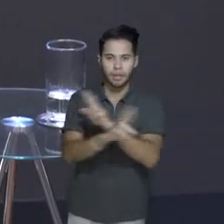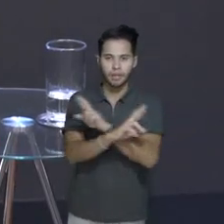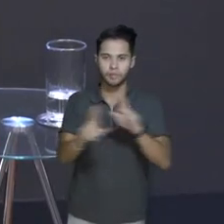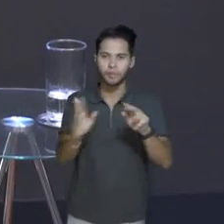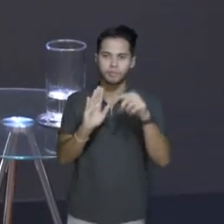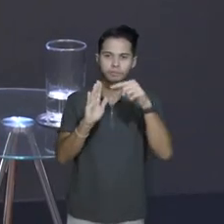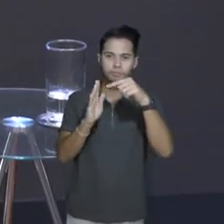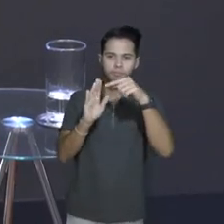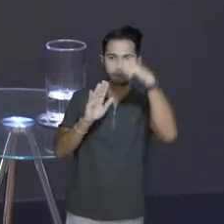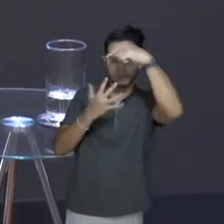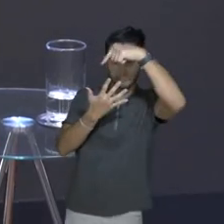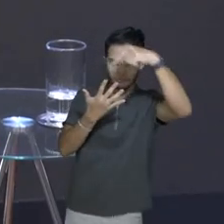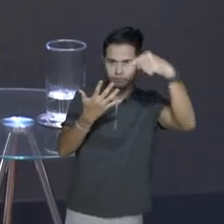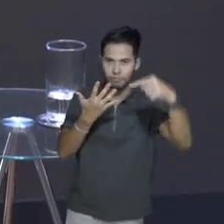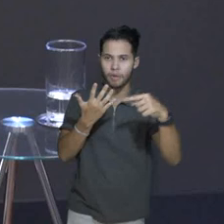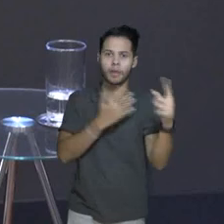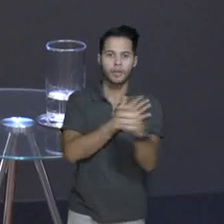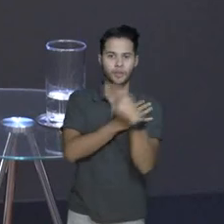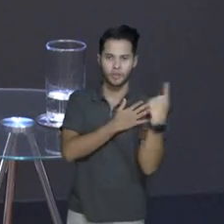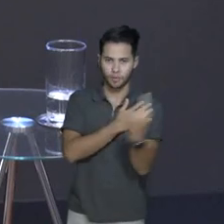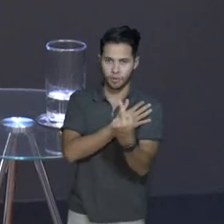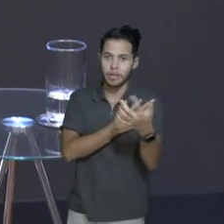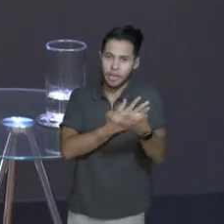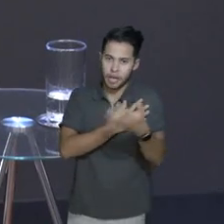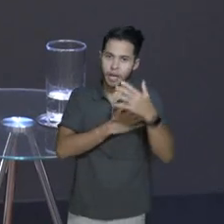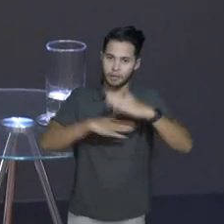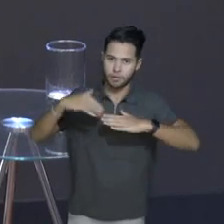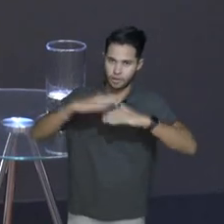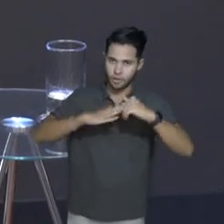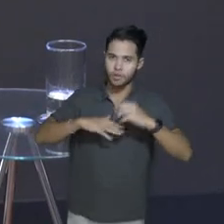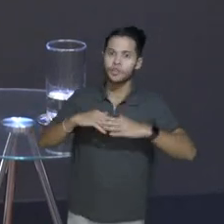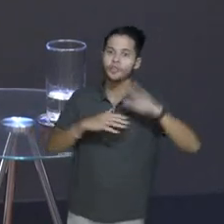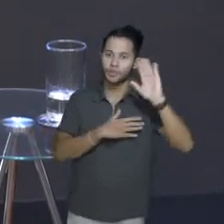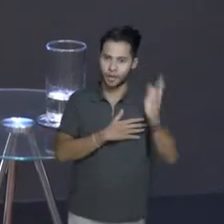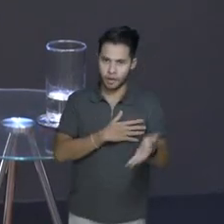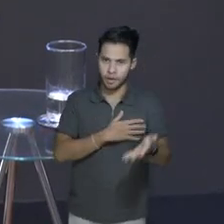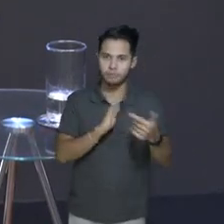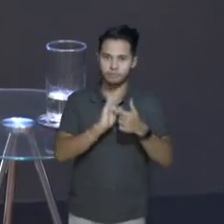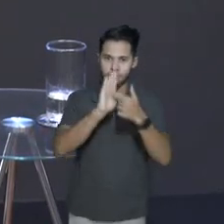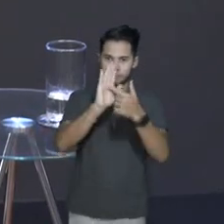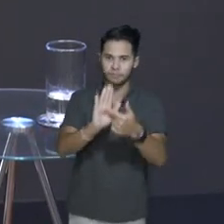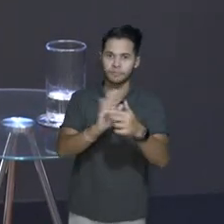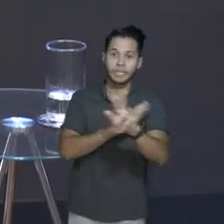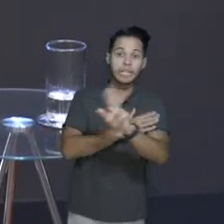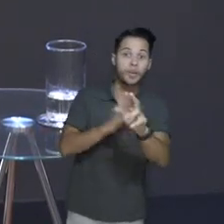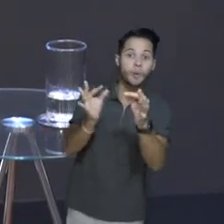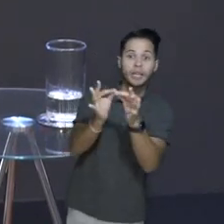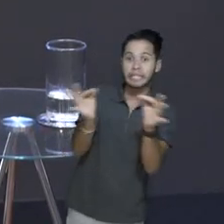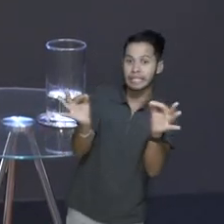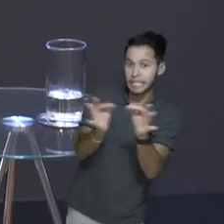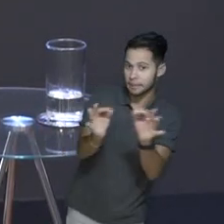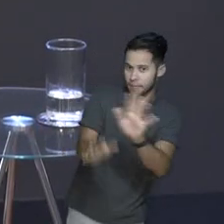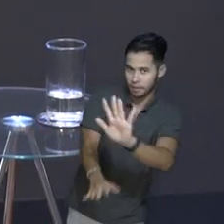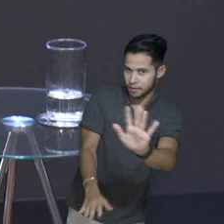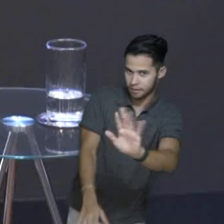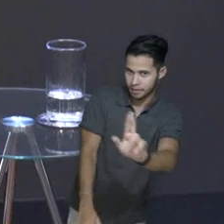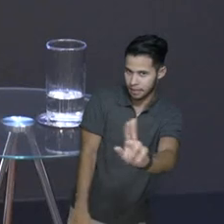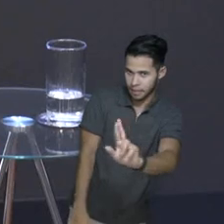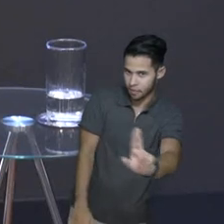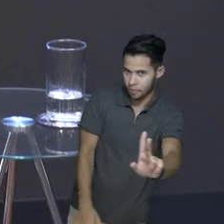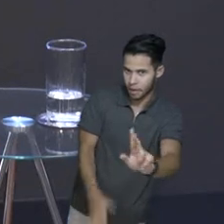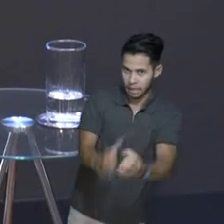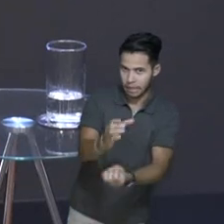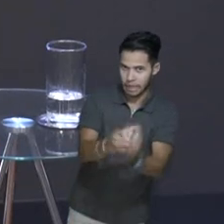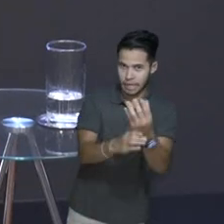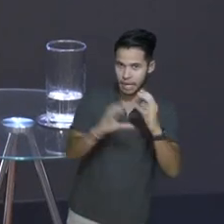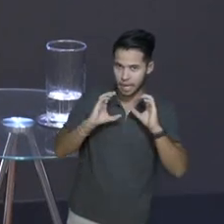gente quer construir isso já estou a caminho disso não é tão simples quanto aparenta tá galera criar um conselho de